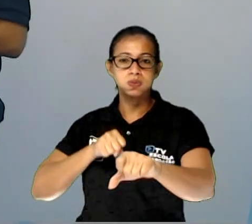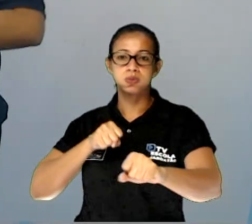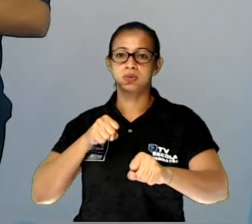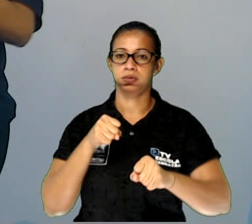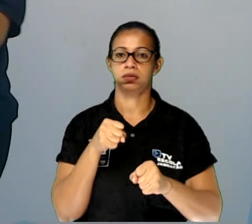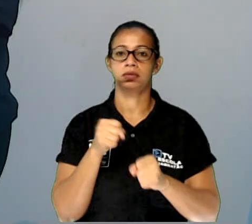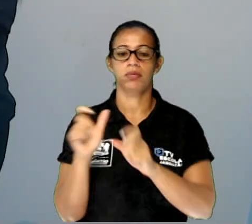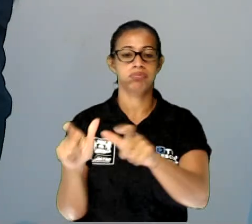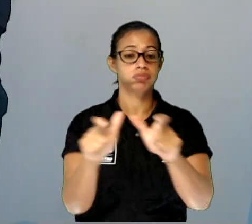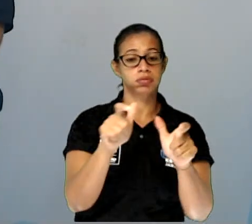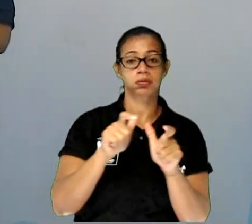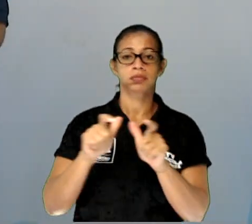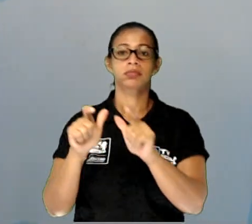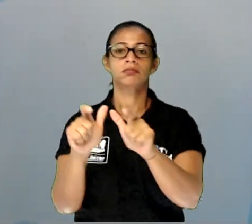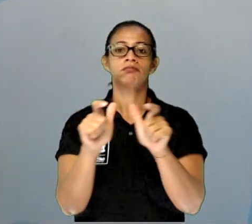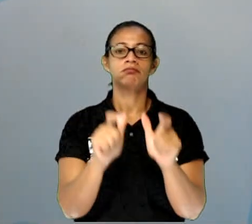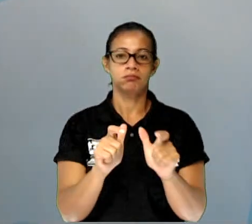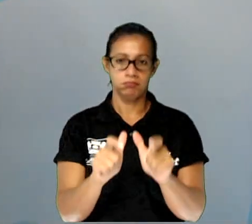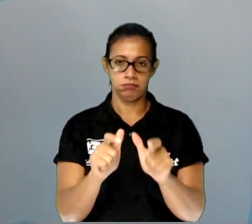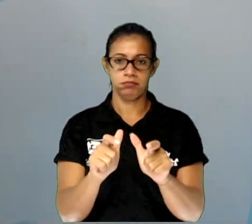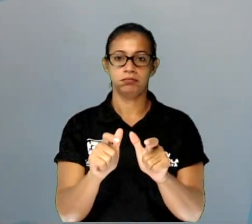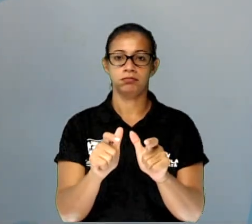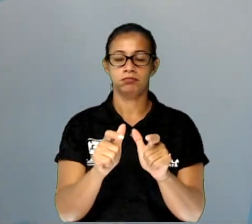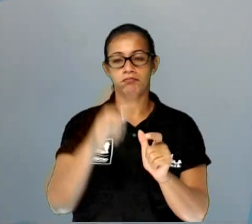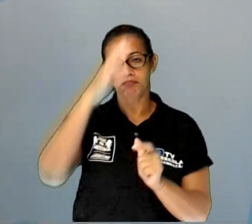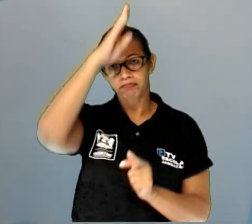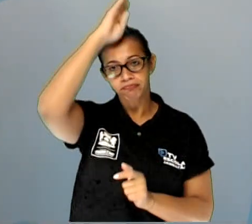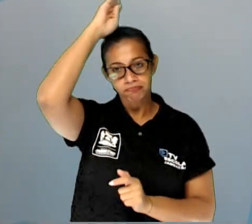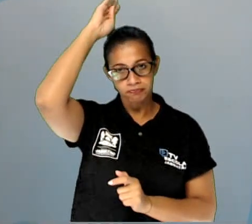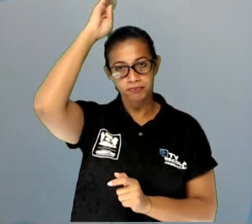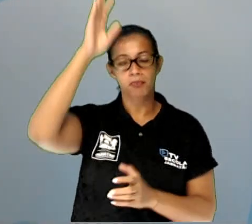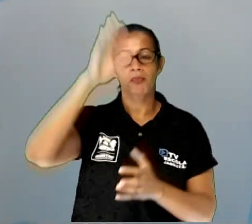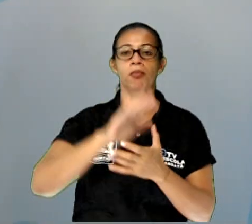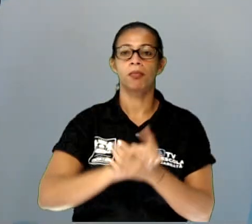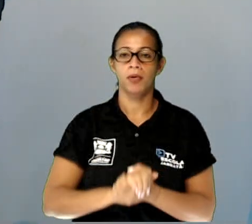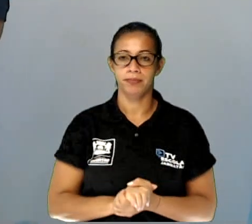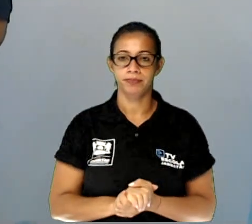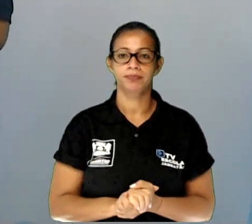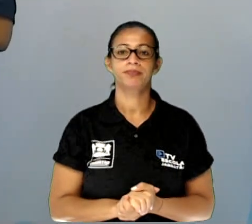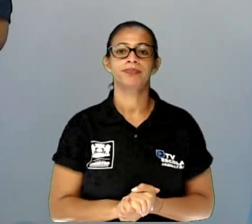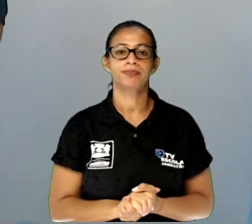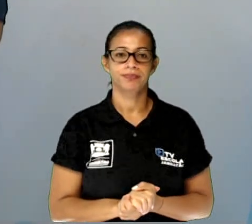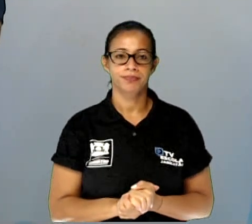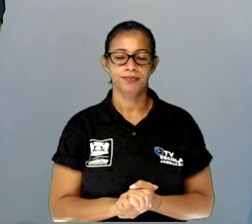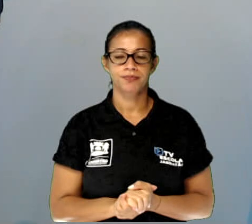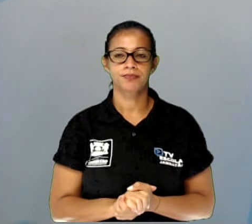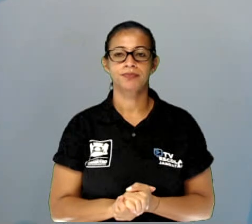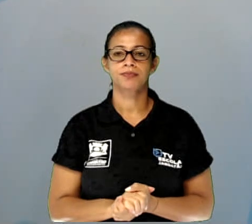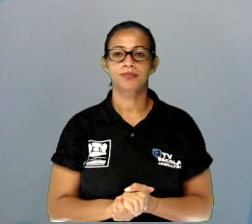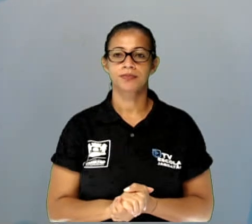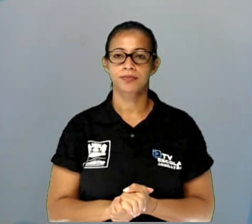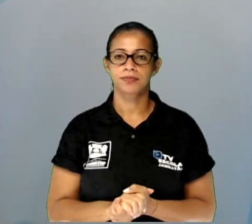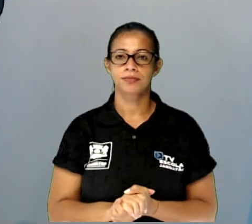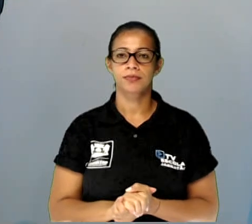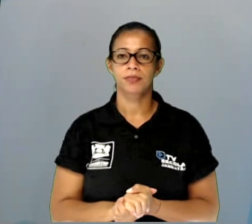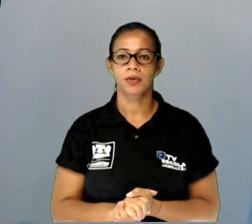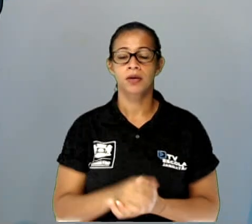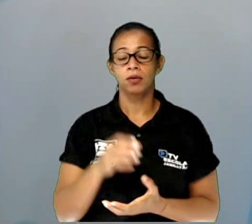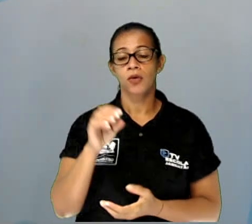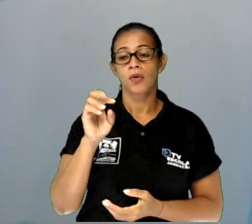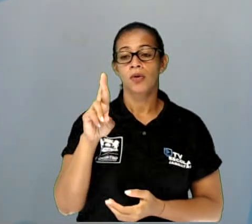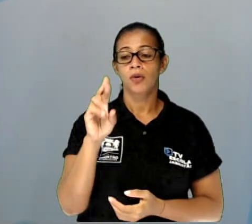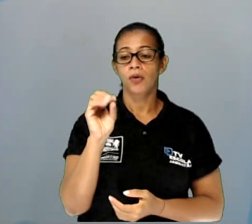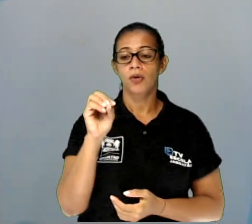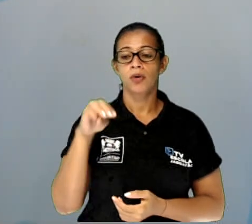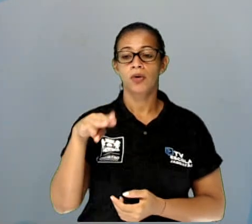romano. Os saques a Roma foram constantes e culminaram na deposição do último imperador romano do Ocidente, Rômulo Augusto, no ano